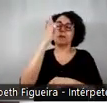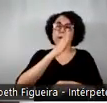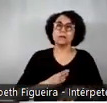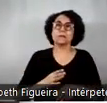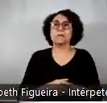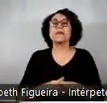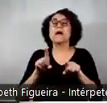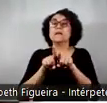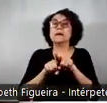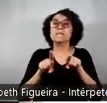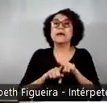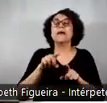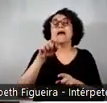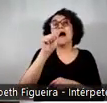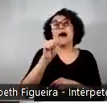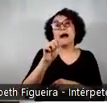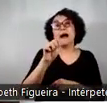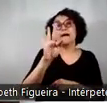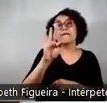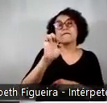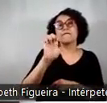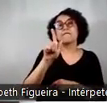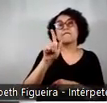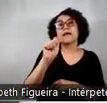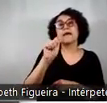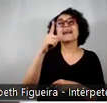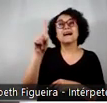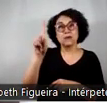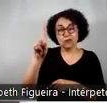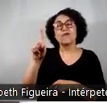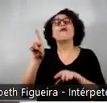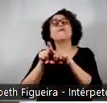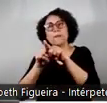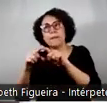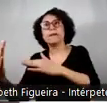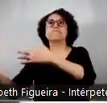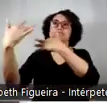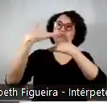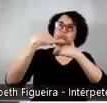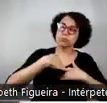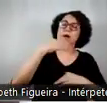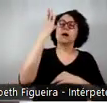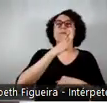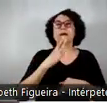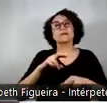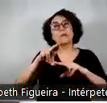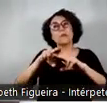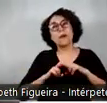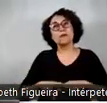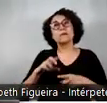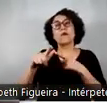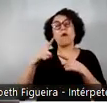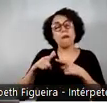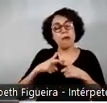para o Brasil, com a retomada, né, do Talibã no Afegão e do extremismo religioso, né.